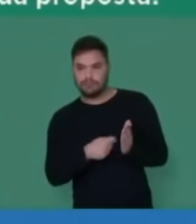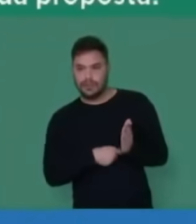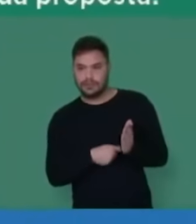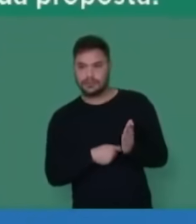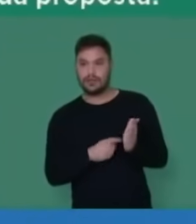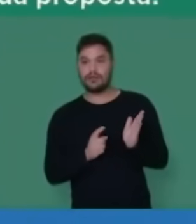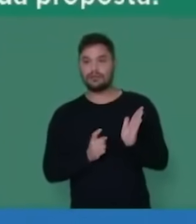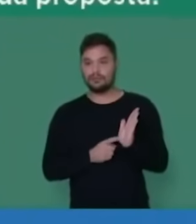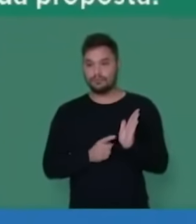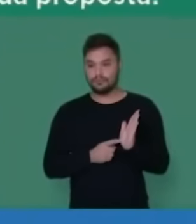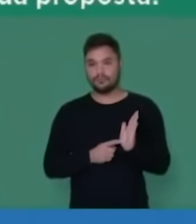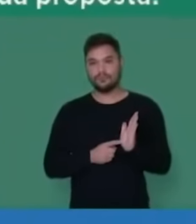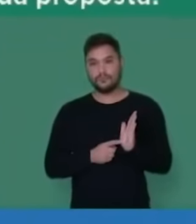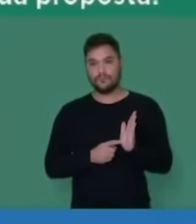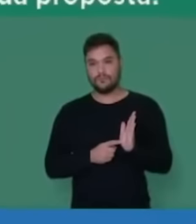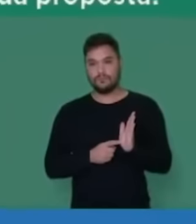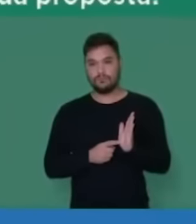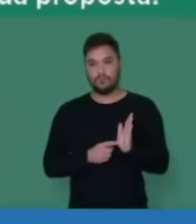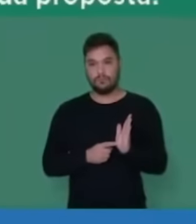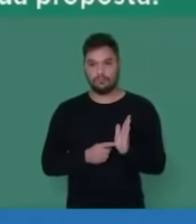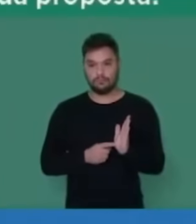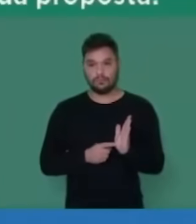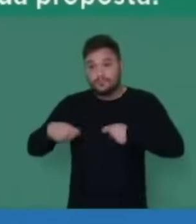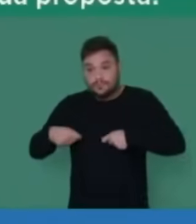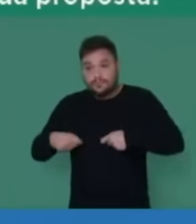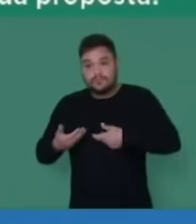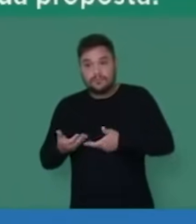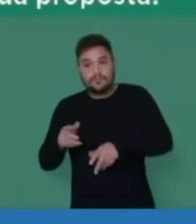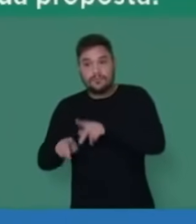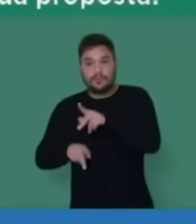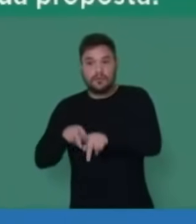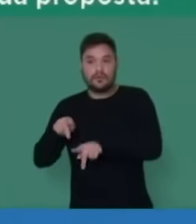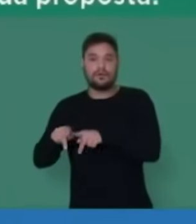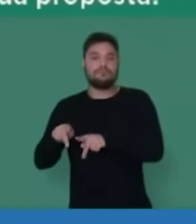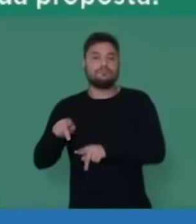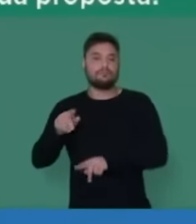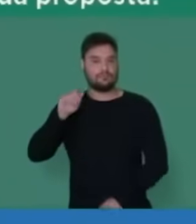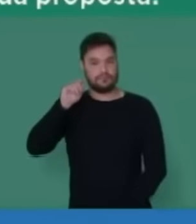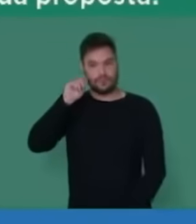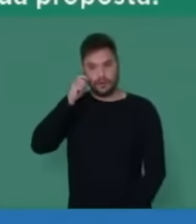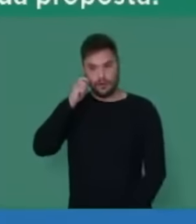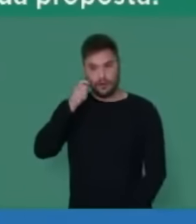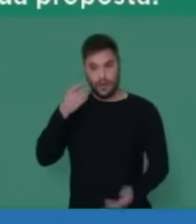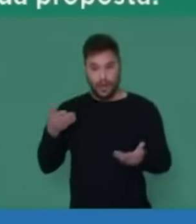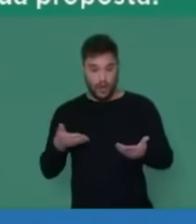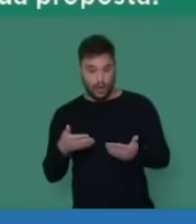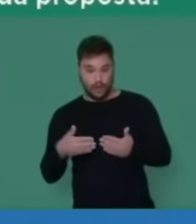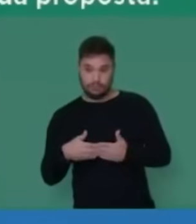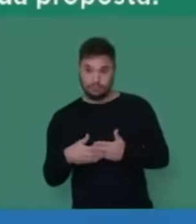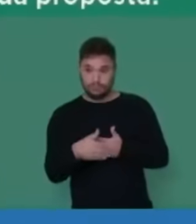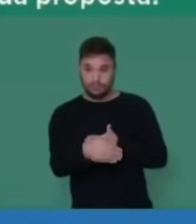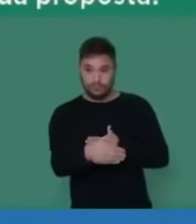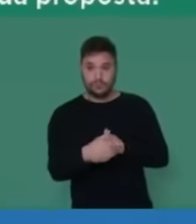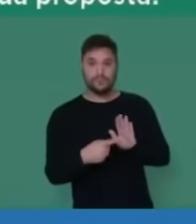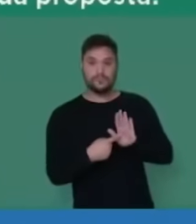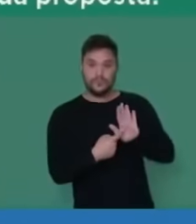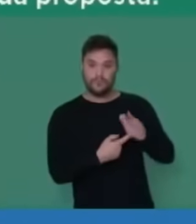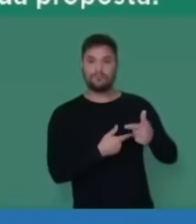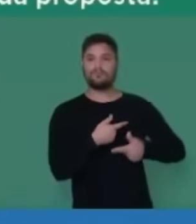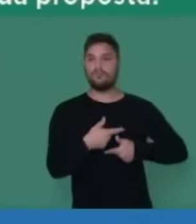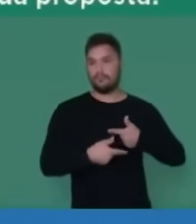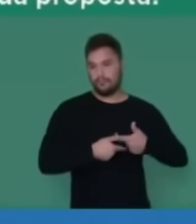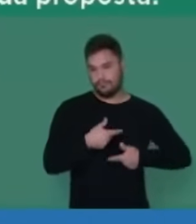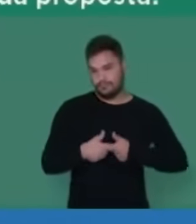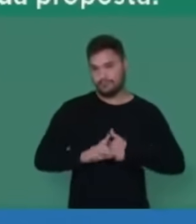essa situação desse clamor. Nós vamos daqui por diante mostrar trabalho, daqui por diante